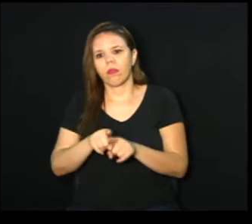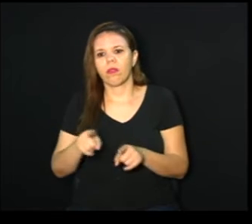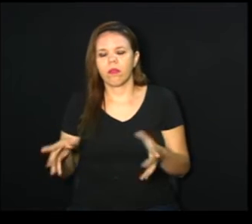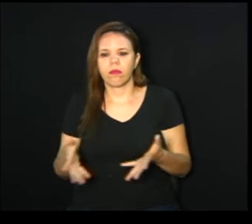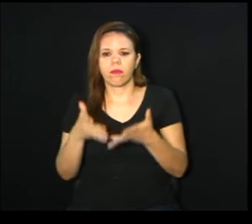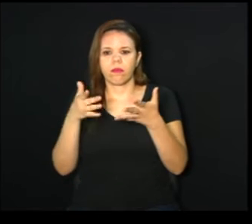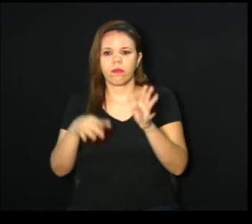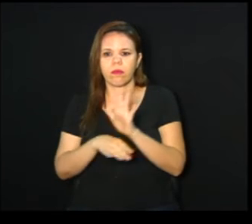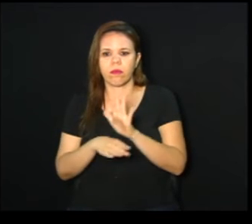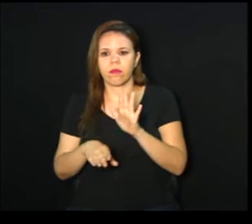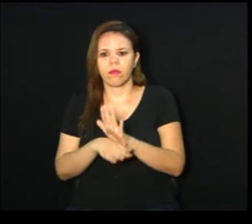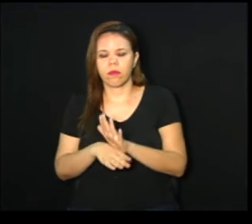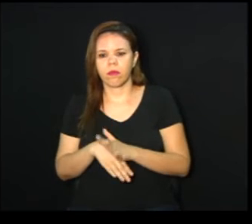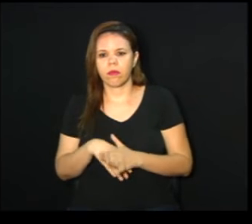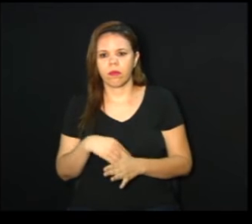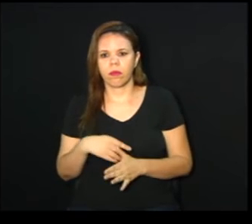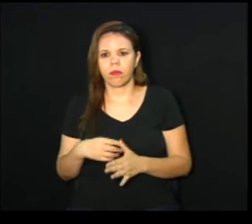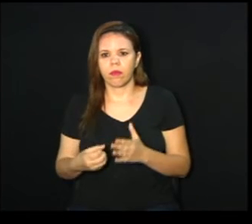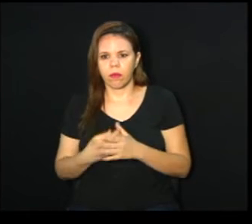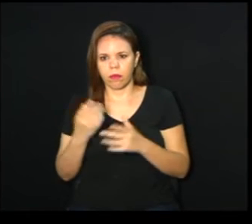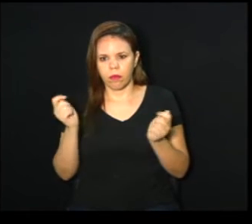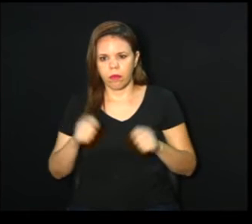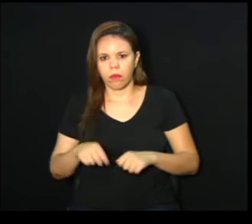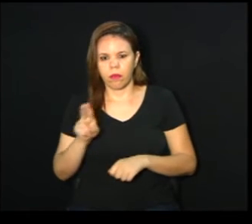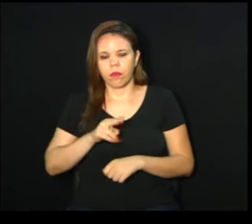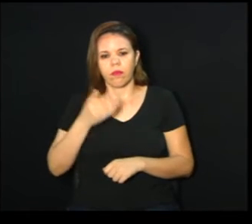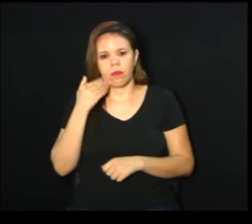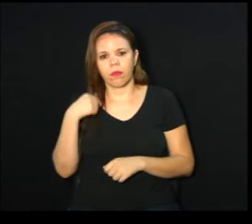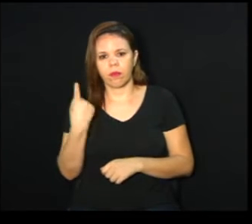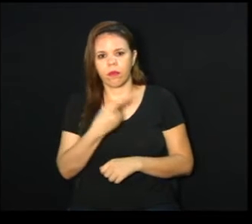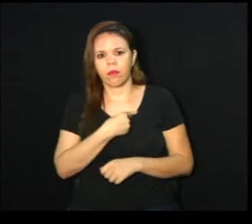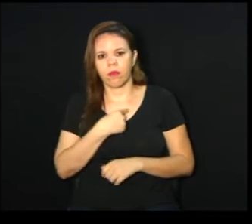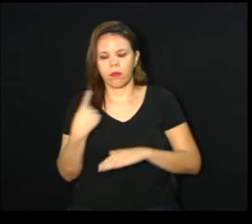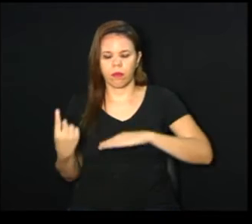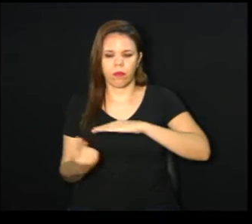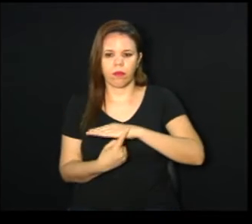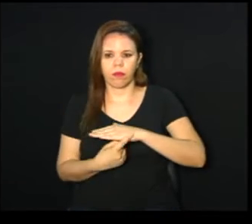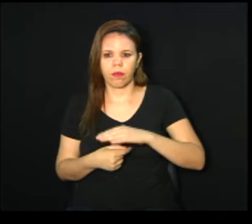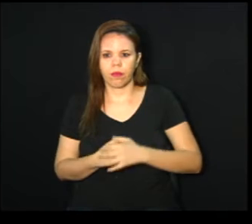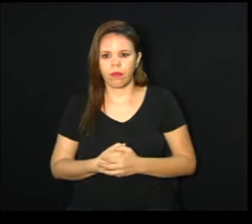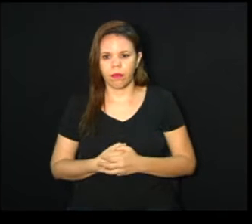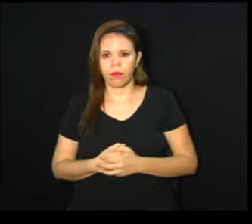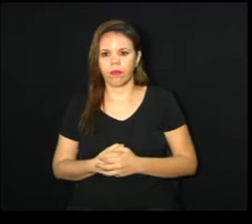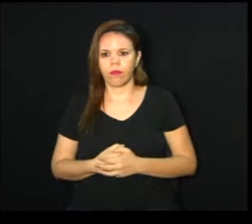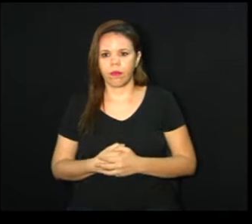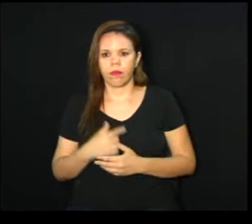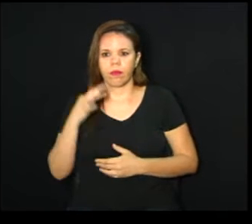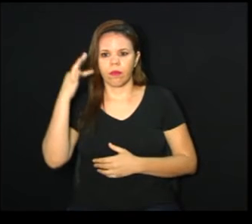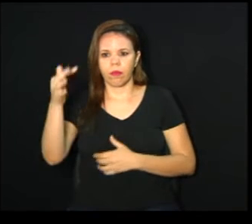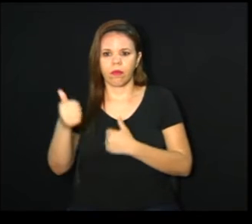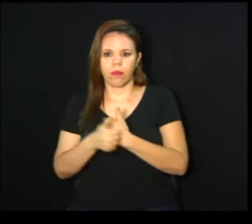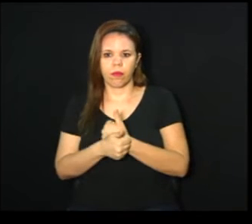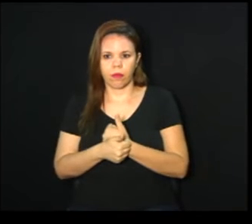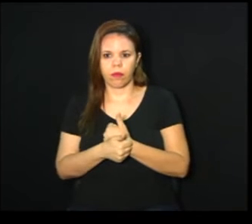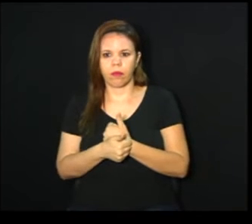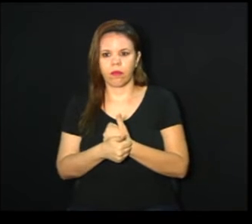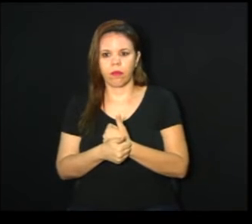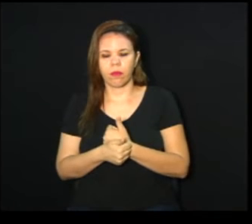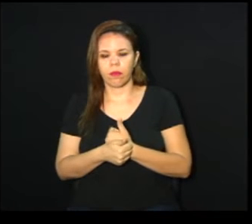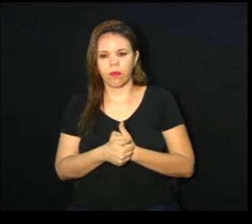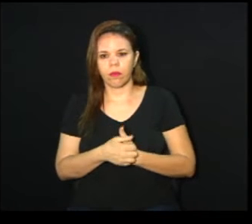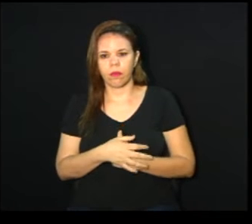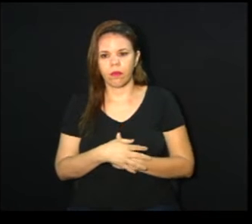contribuir regulatoriamente para que isso seja possível de utilização dos nossos consumidores em um futuro muito próximo.